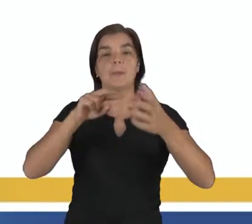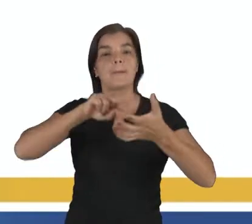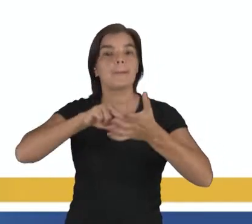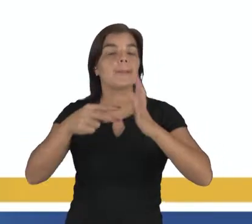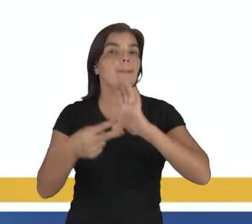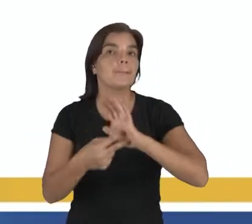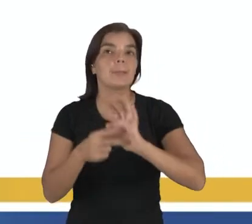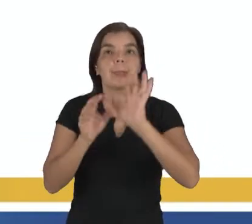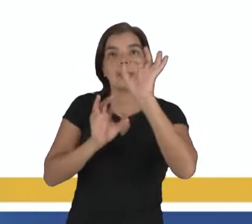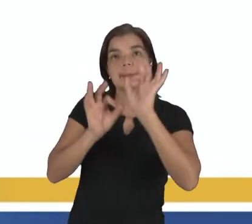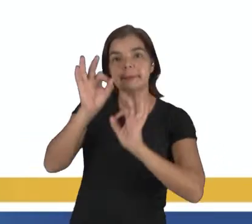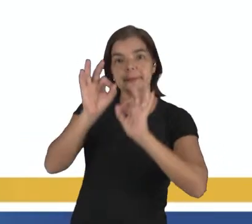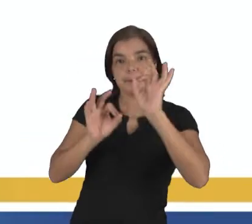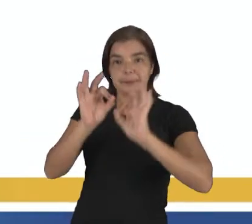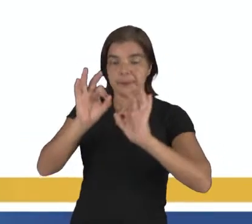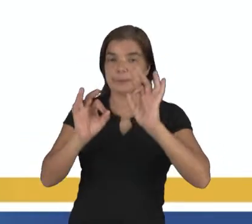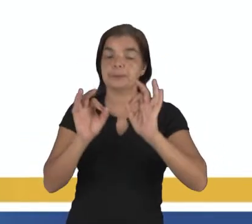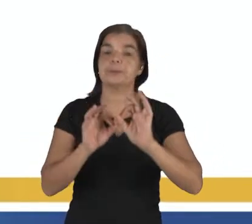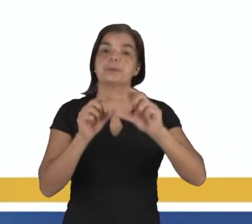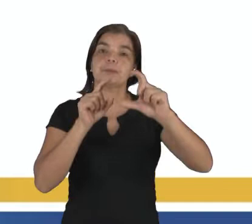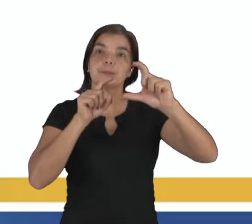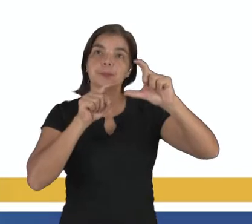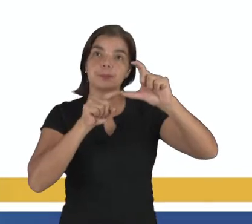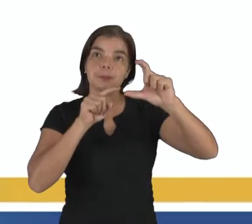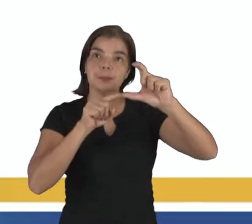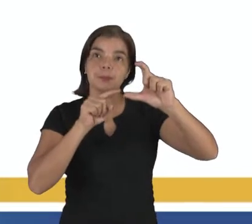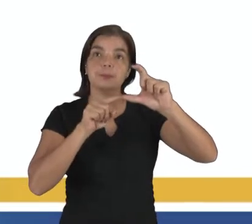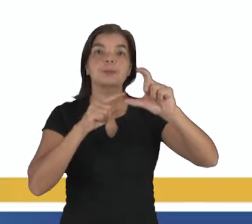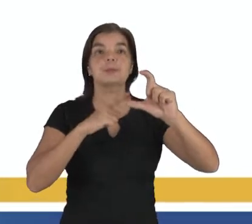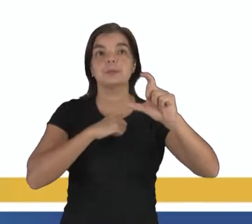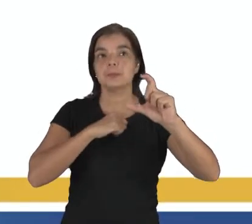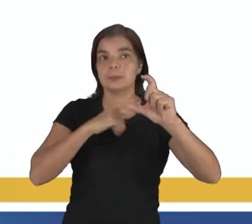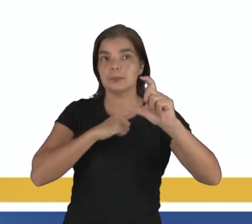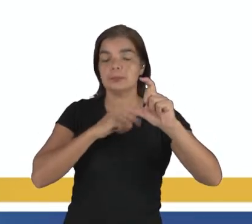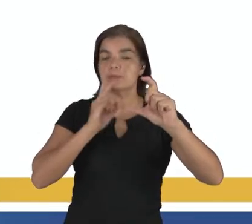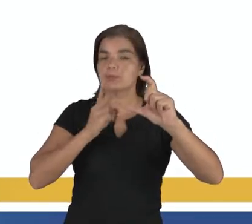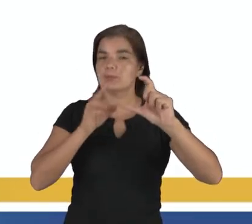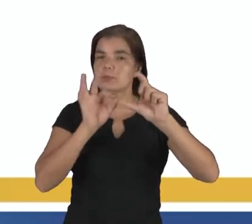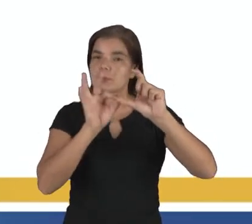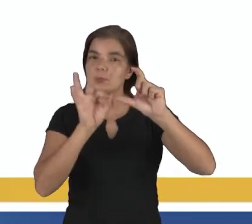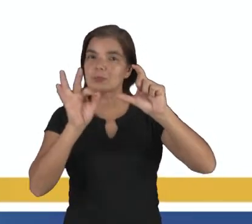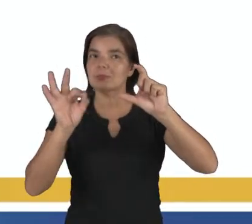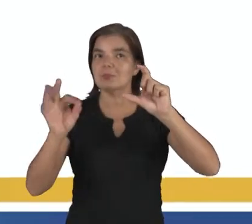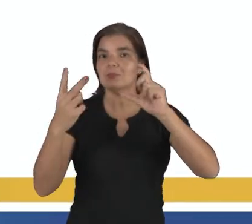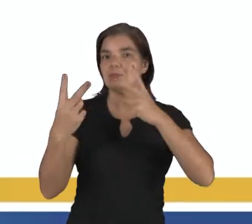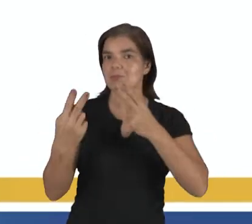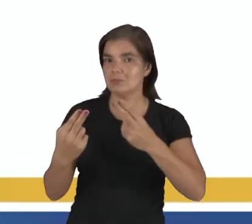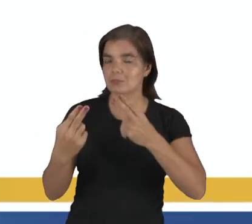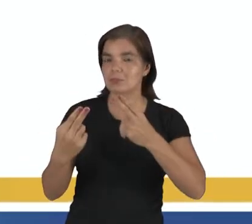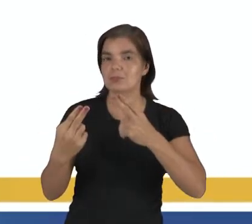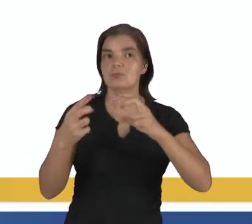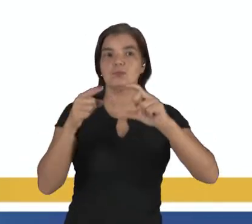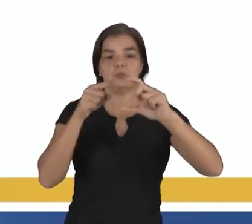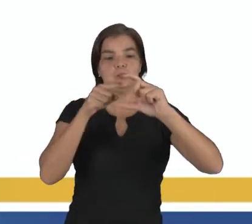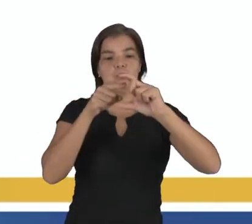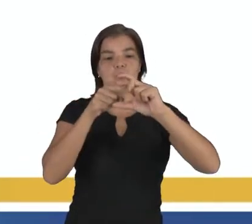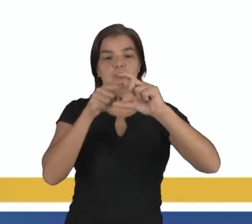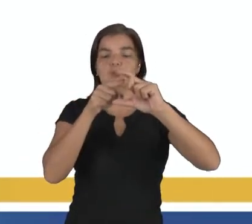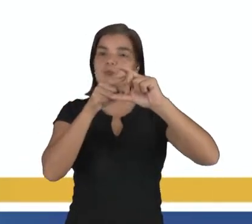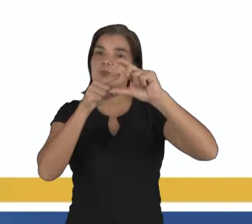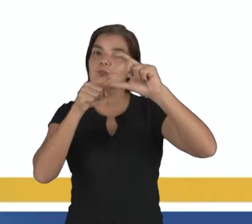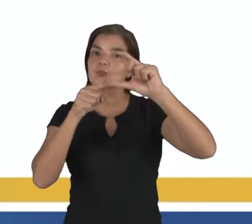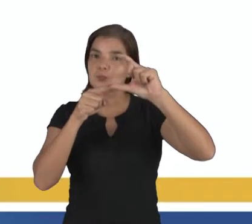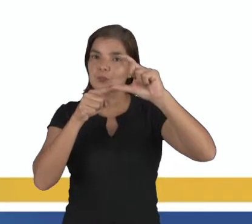tá? Ou seja, é formada por pontos que possuem a mesma distância